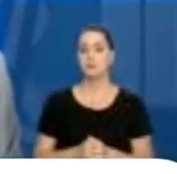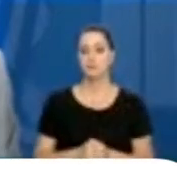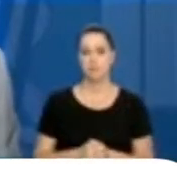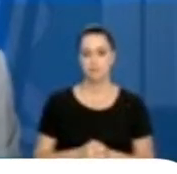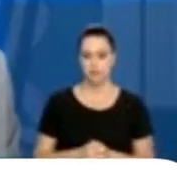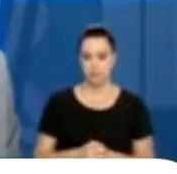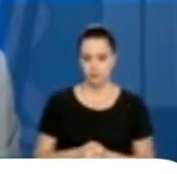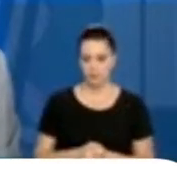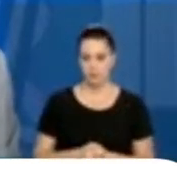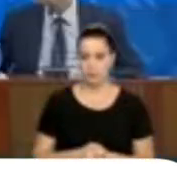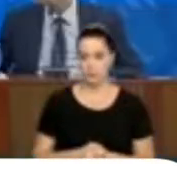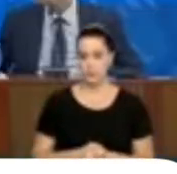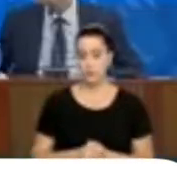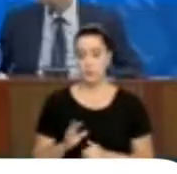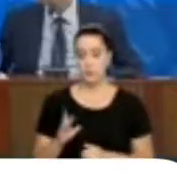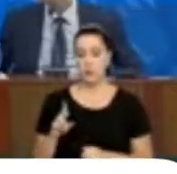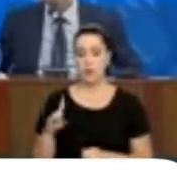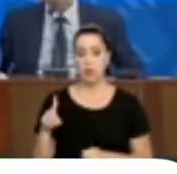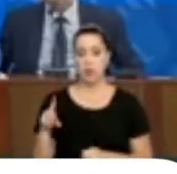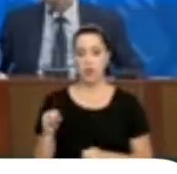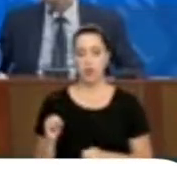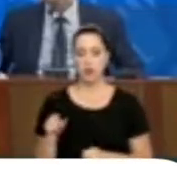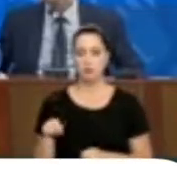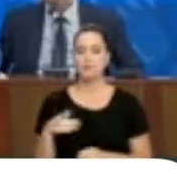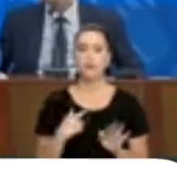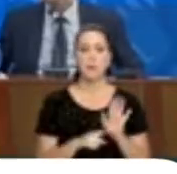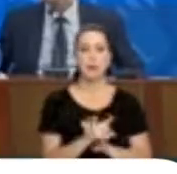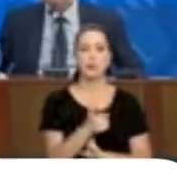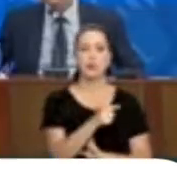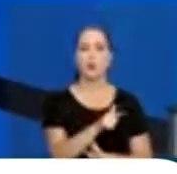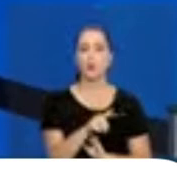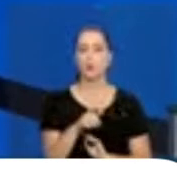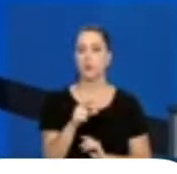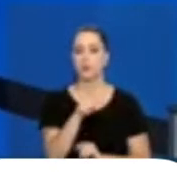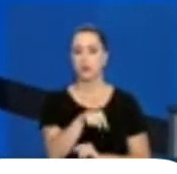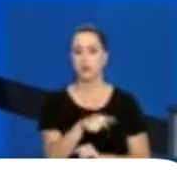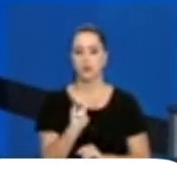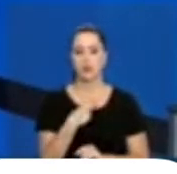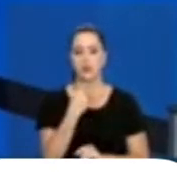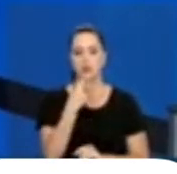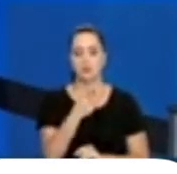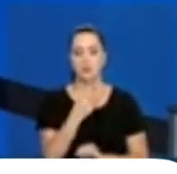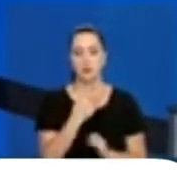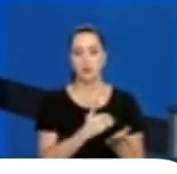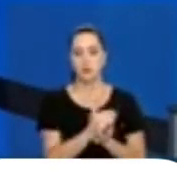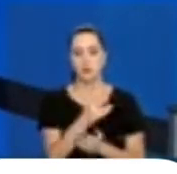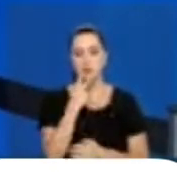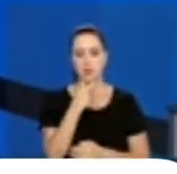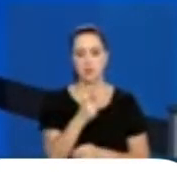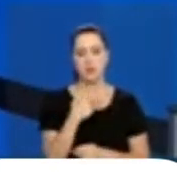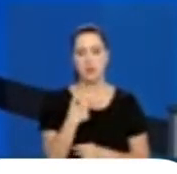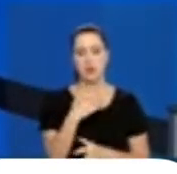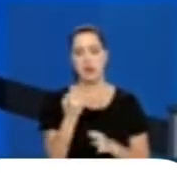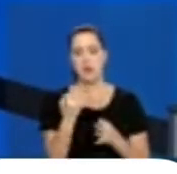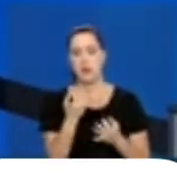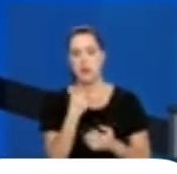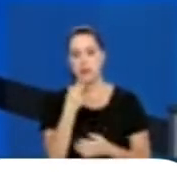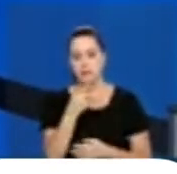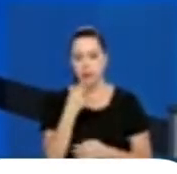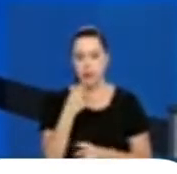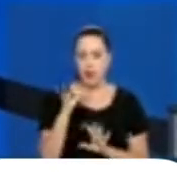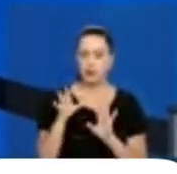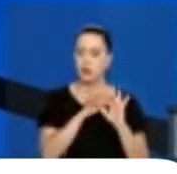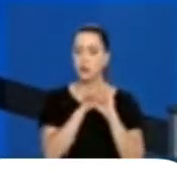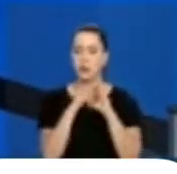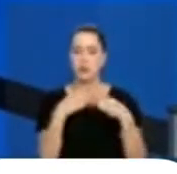Renato? A Valquíria Homero, do Poder 360, eu vou só fazer uma introdução, ela fala aqui daquela parceria que o Ministério